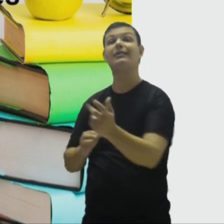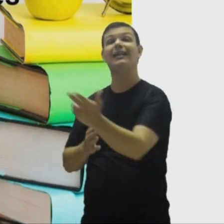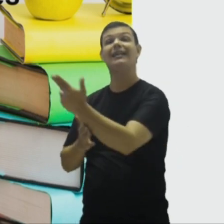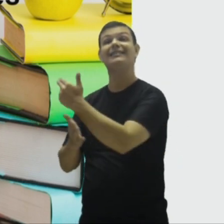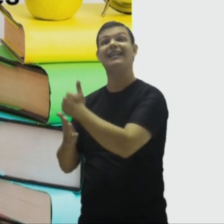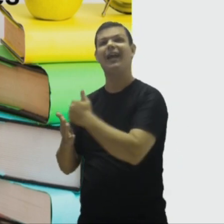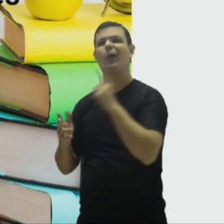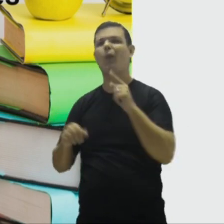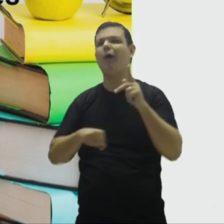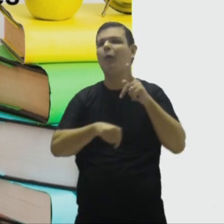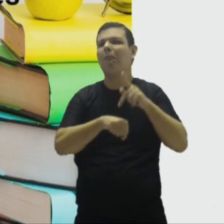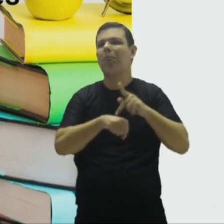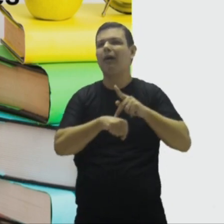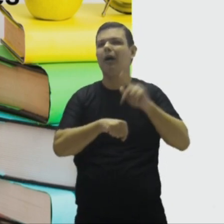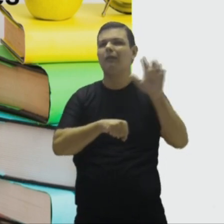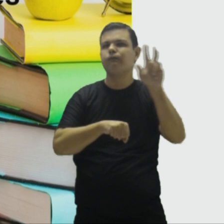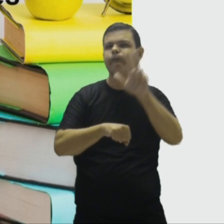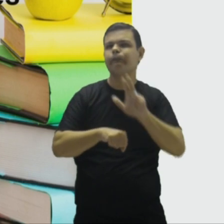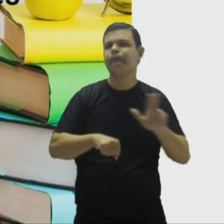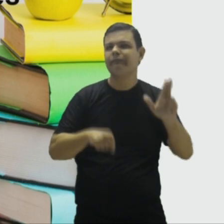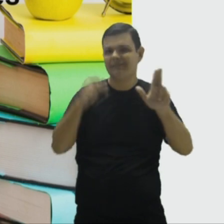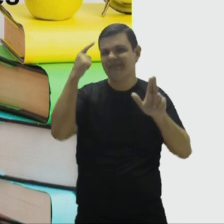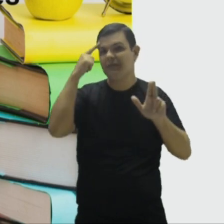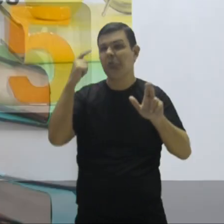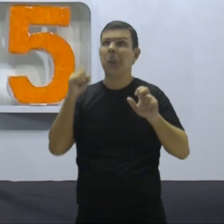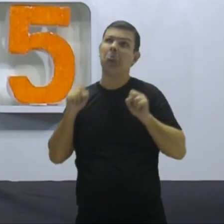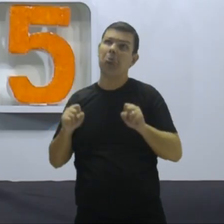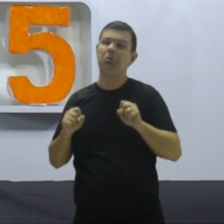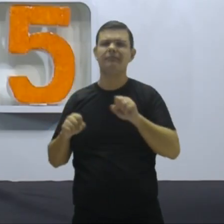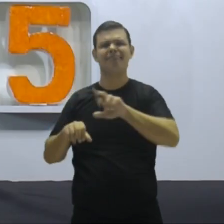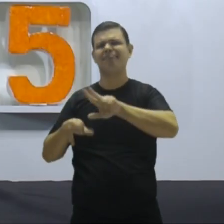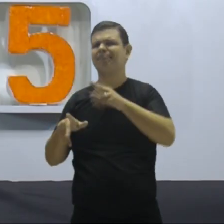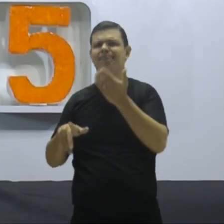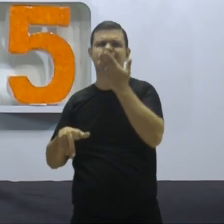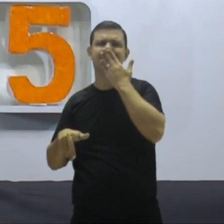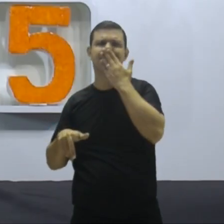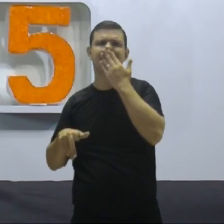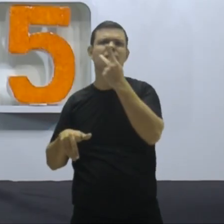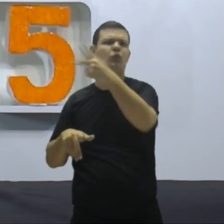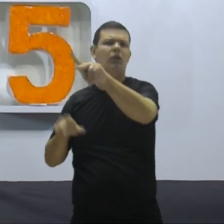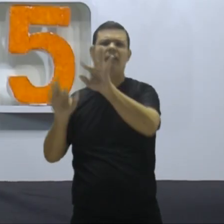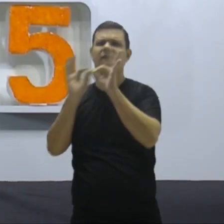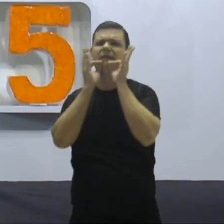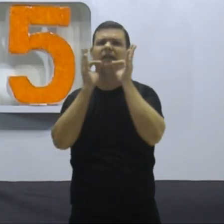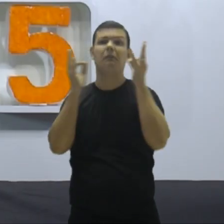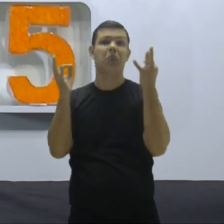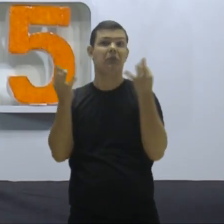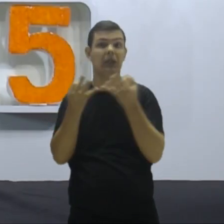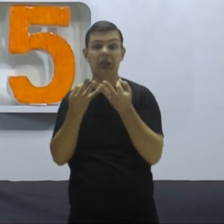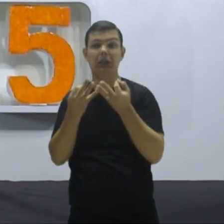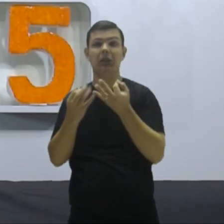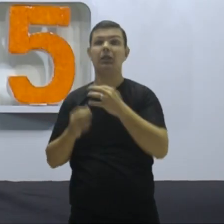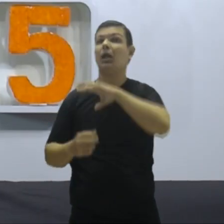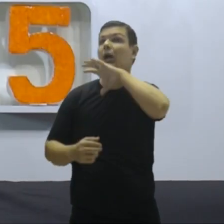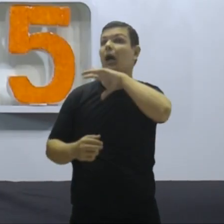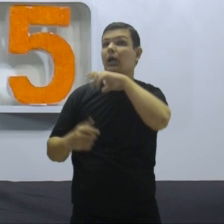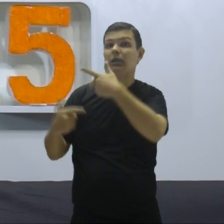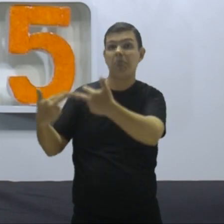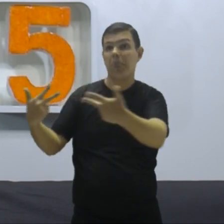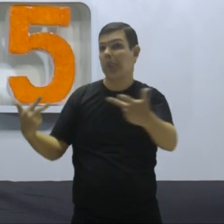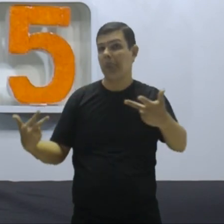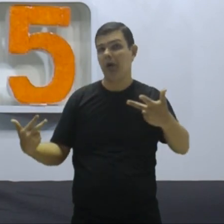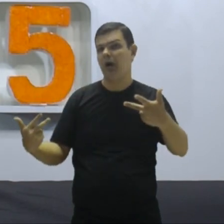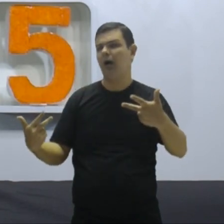pintura rupestre. Mas, professor, vou pintar o que? Você pode tentar retratar sua família, ou um animal, alguma coisa que lhe